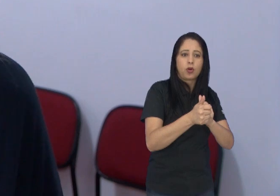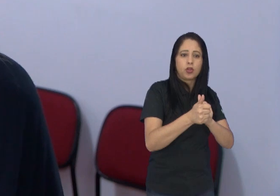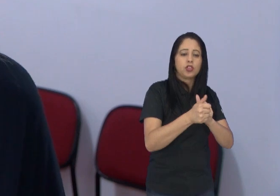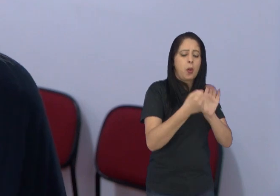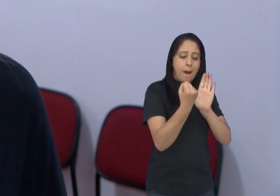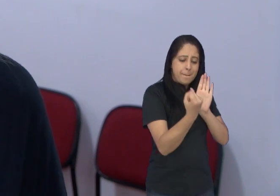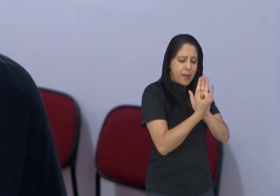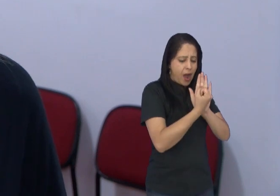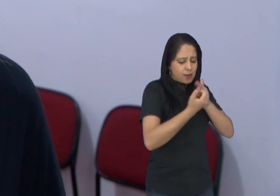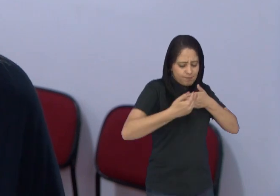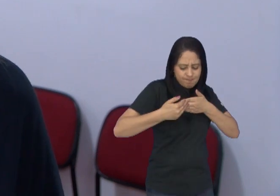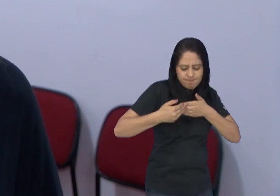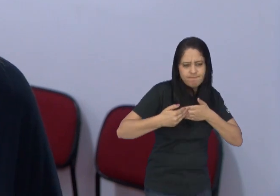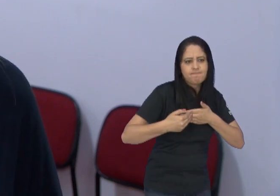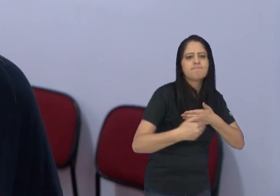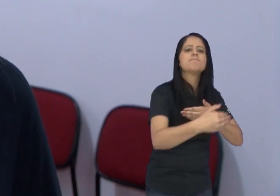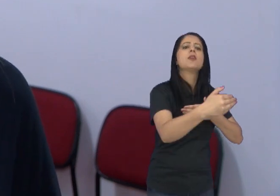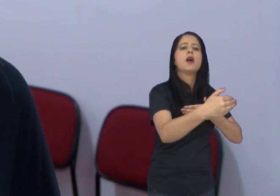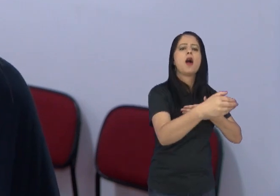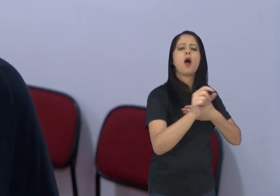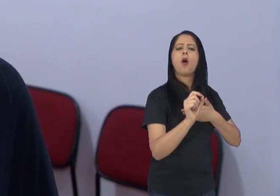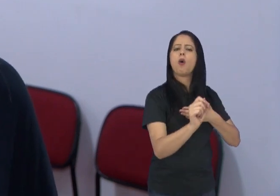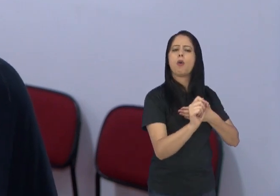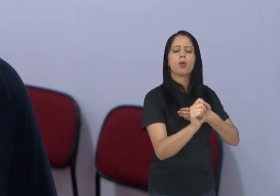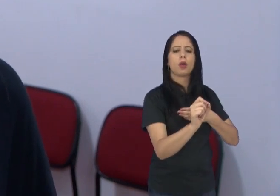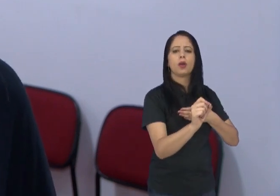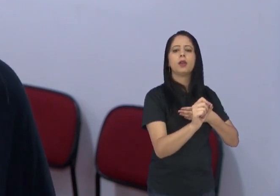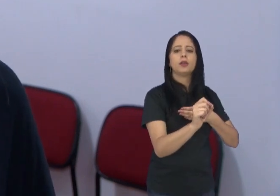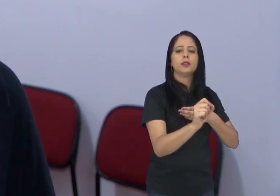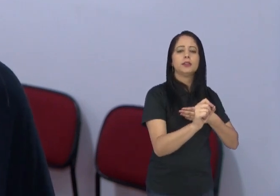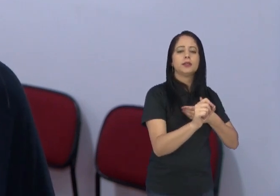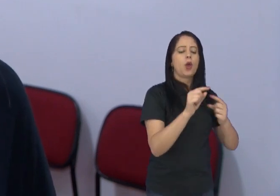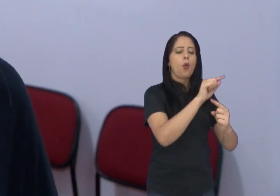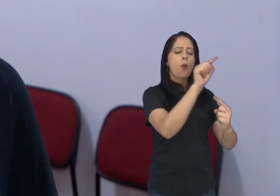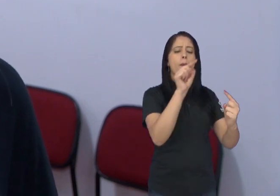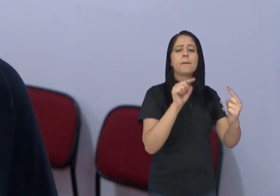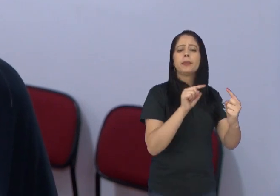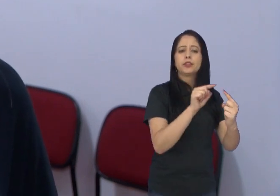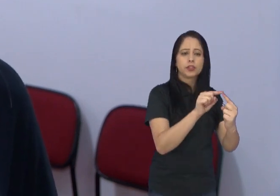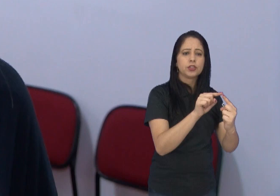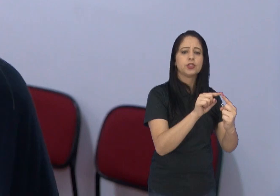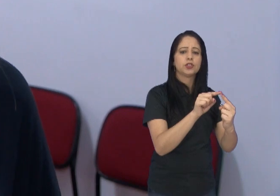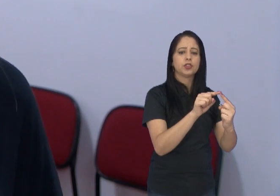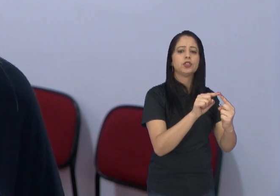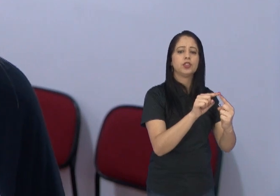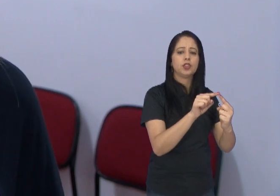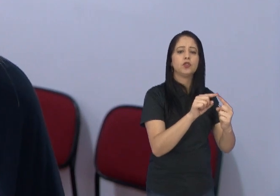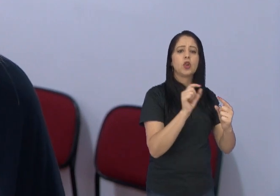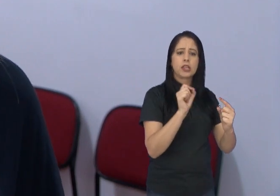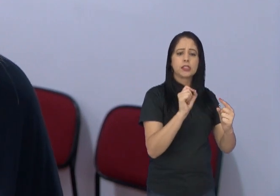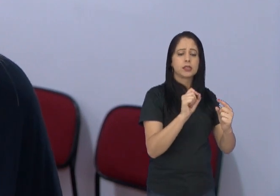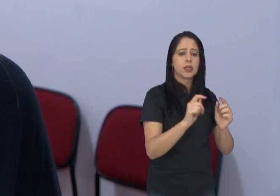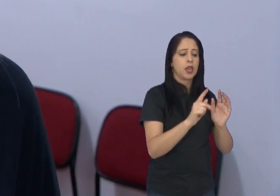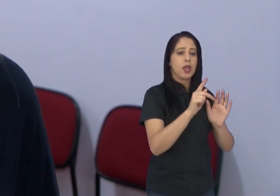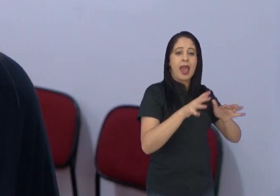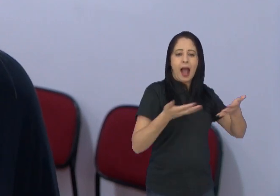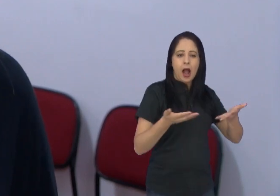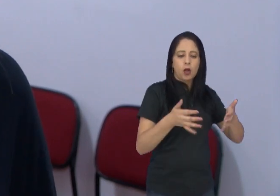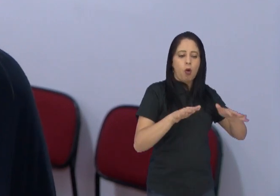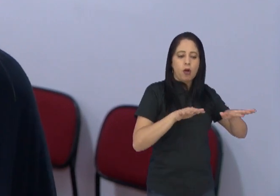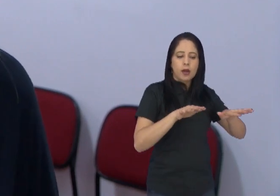deixa é justamente a intenção de que isso seja um